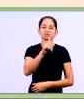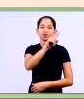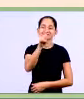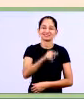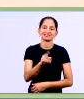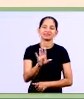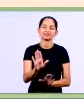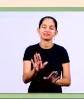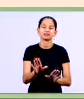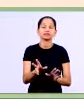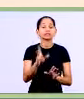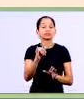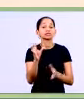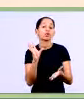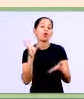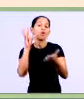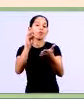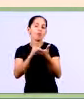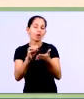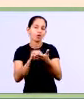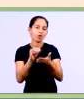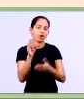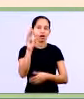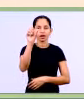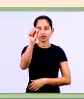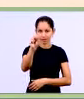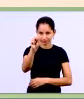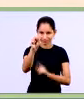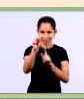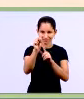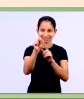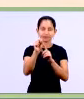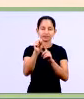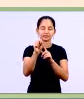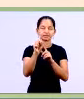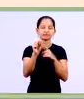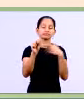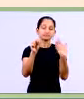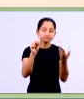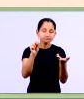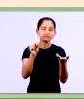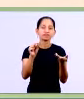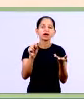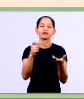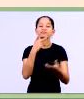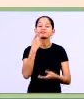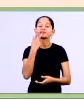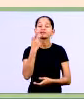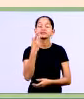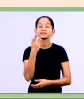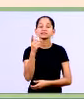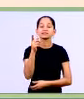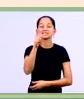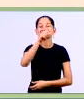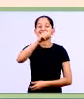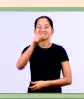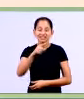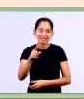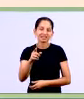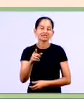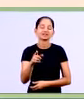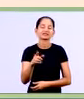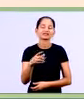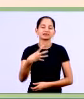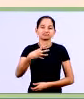não colocássemos um outro S aqui para ficar com som de S, nós teríamos a palavra